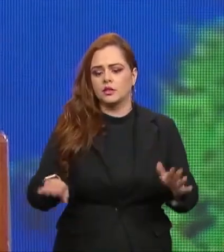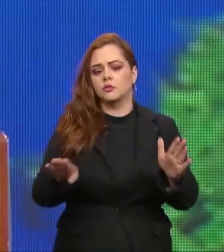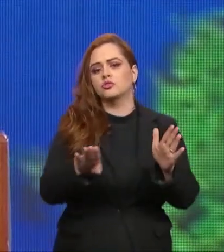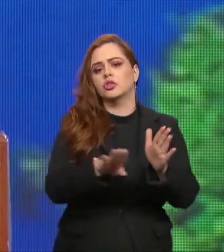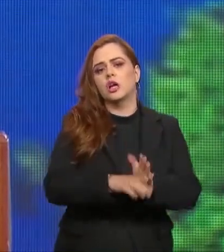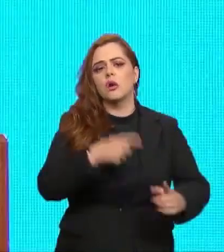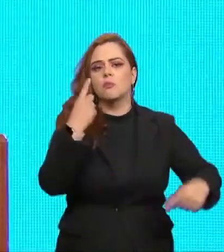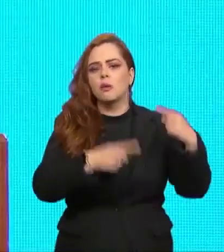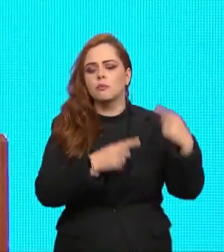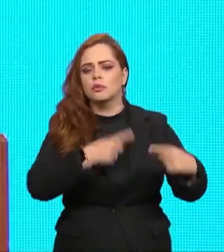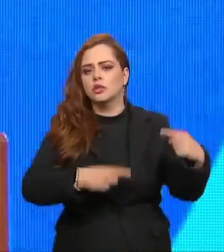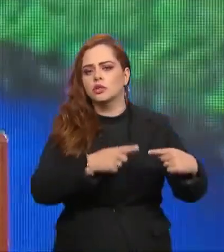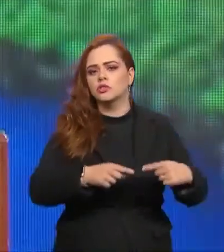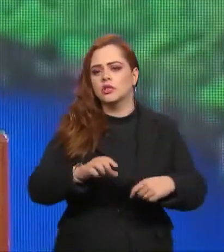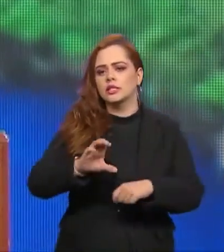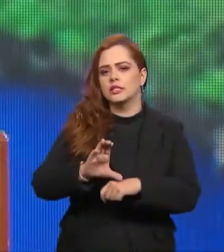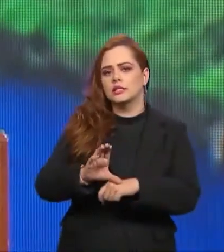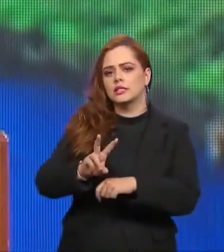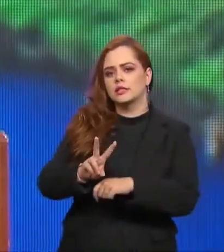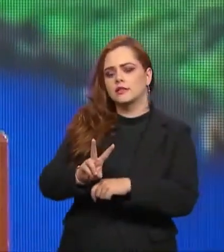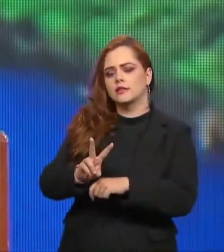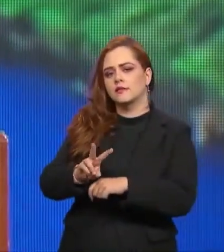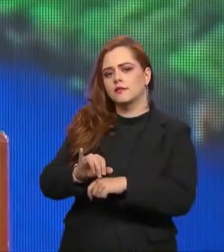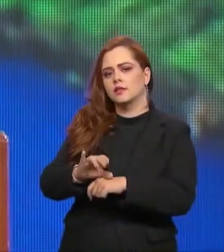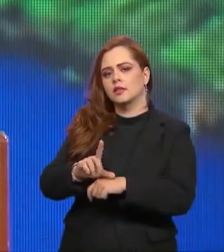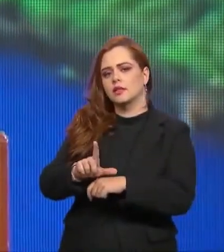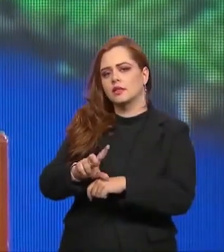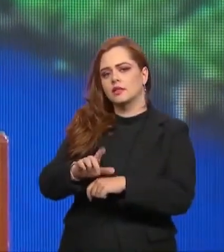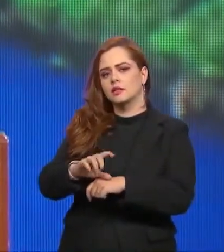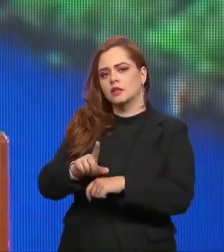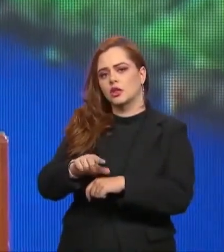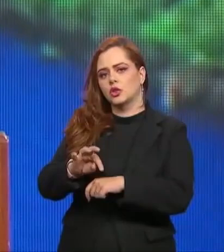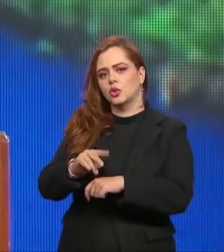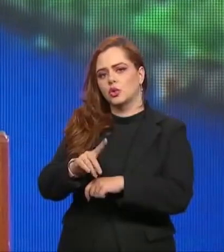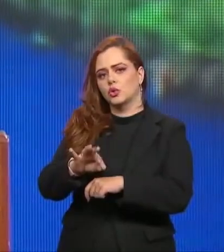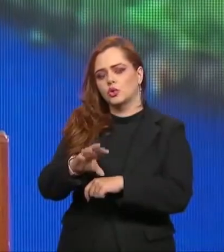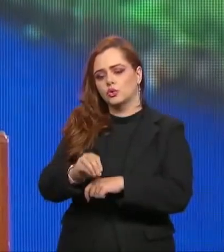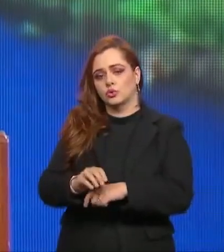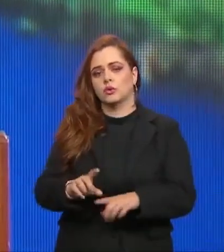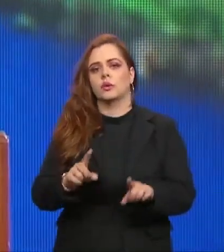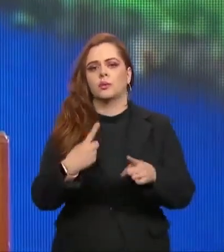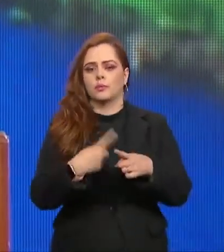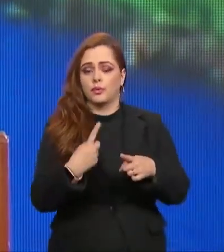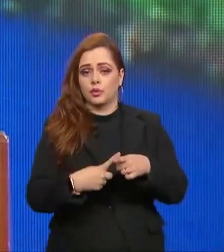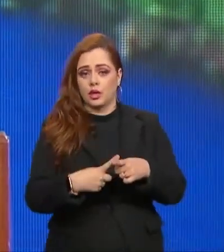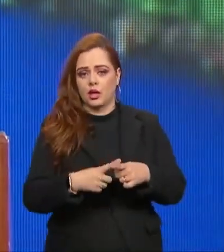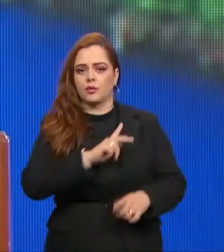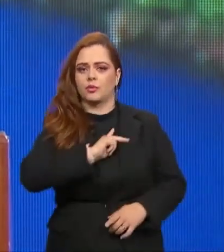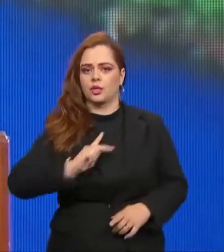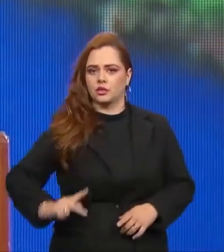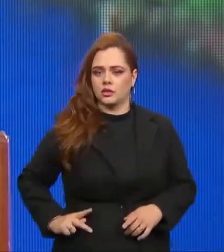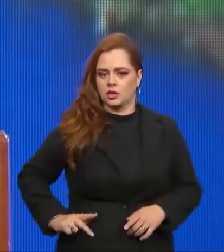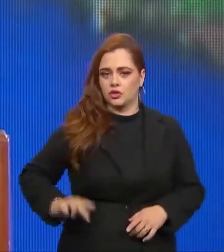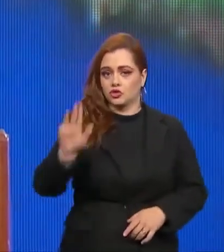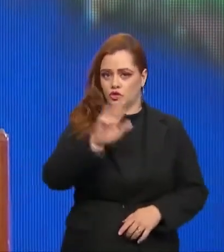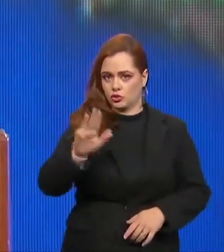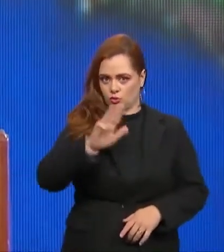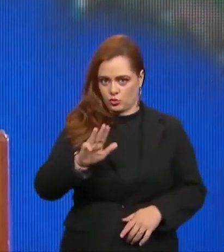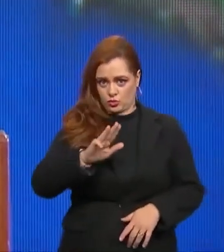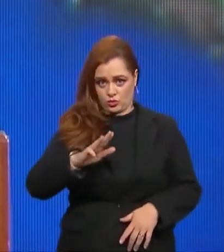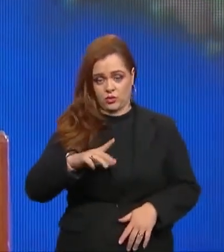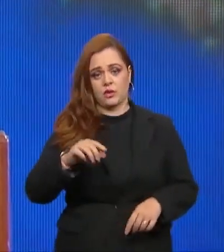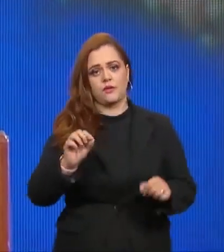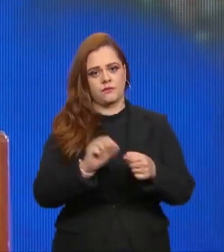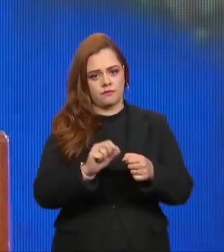com esse sentido que o governo do presidente Lula traçou uma meta. Até